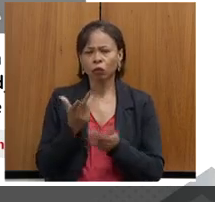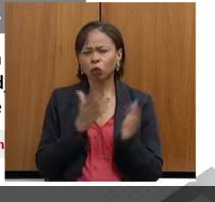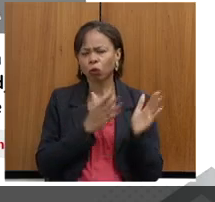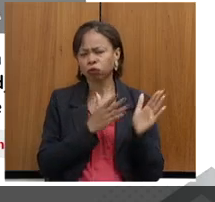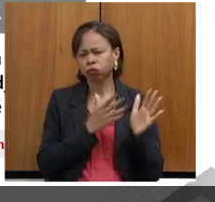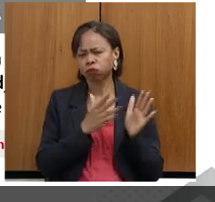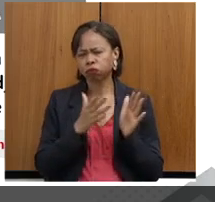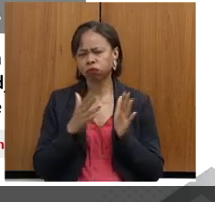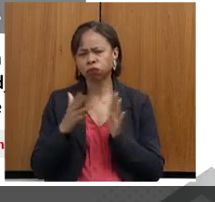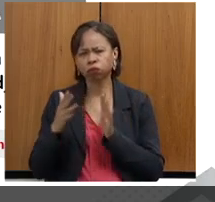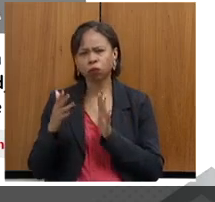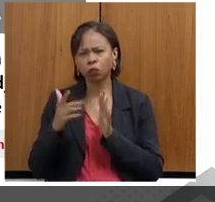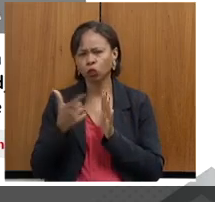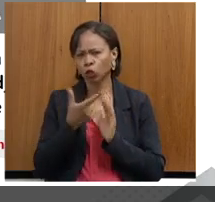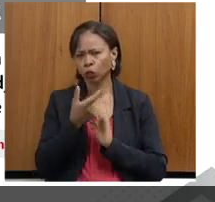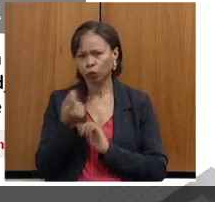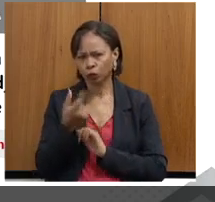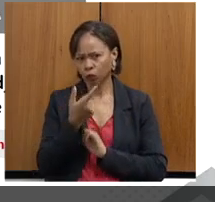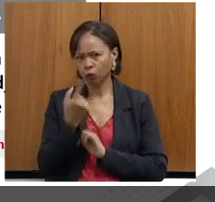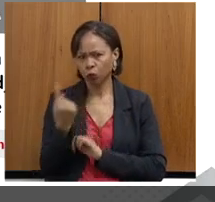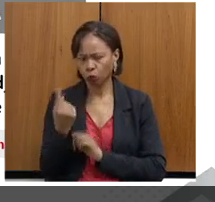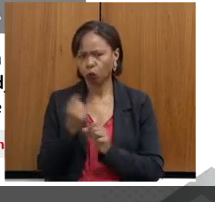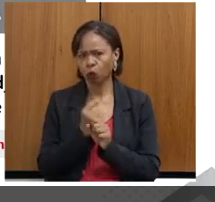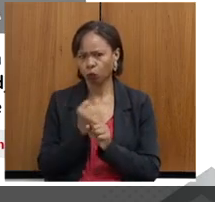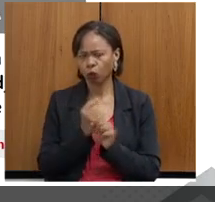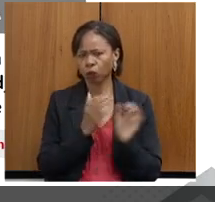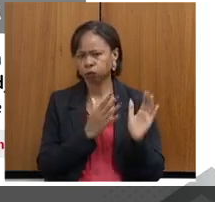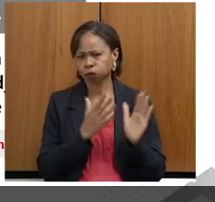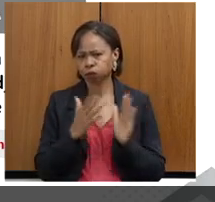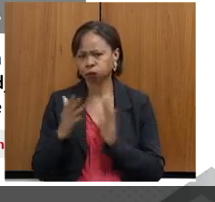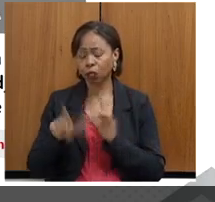deste ano nós selecionamos